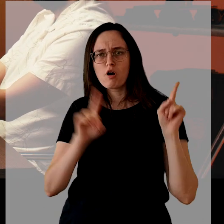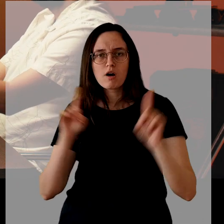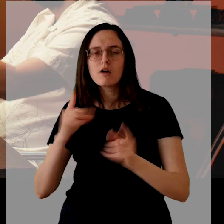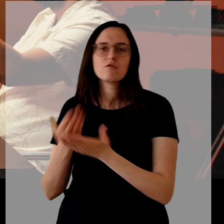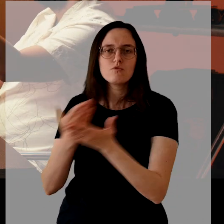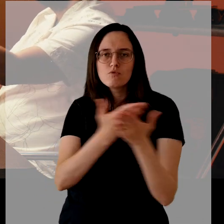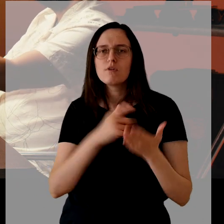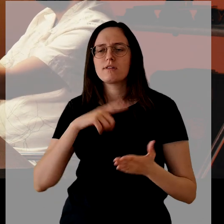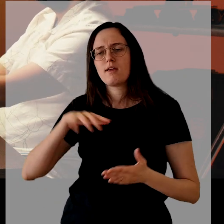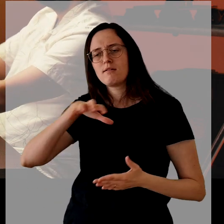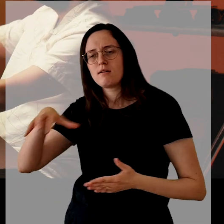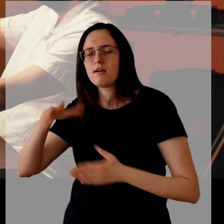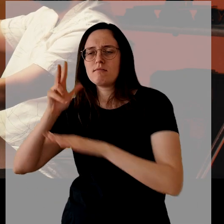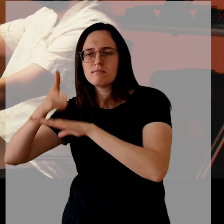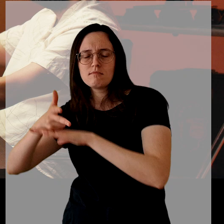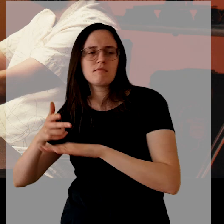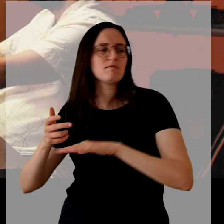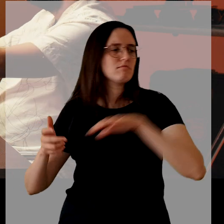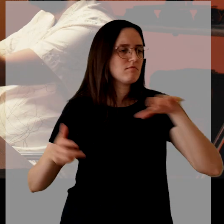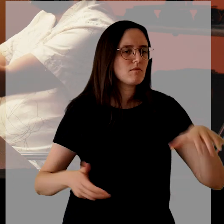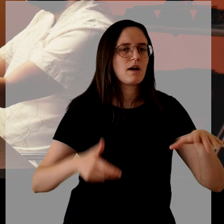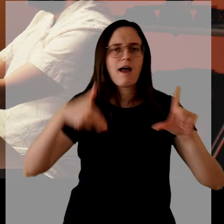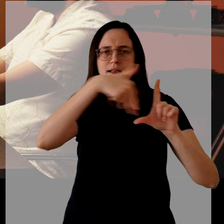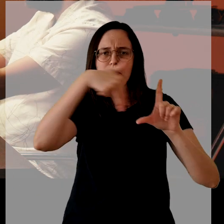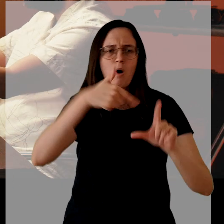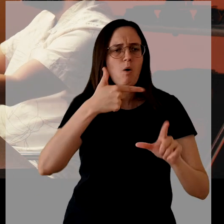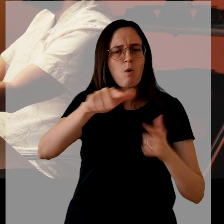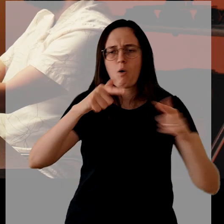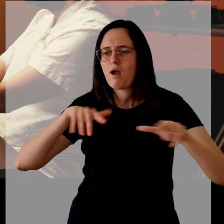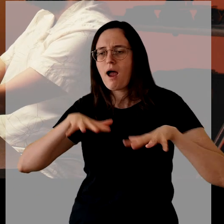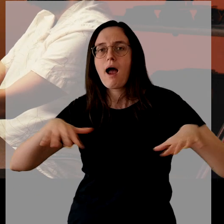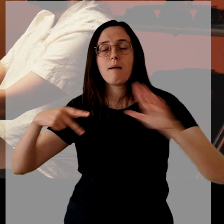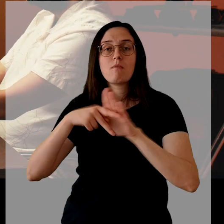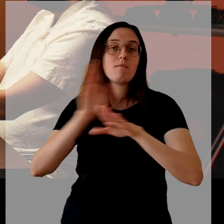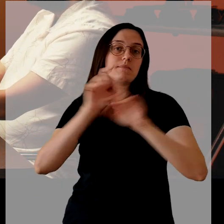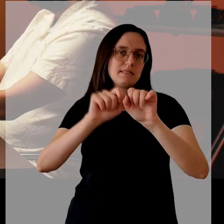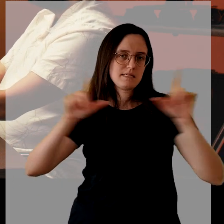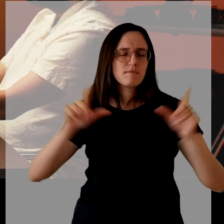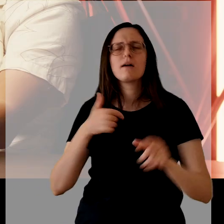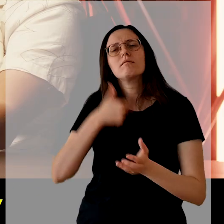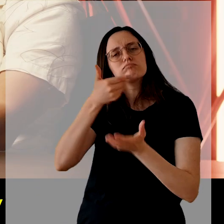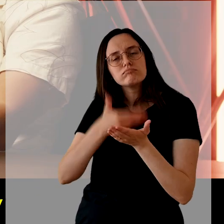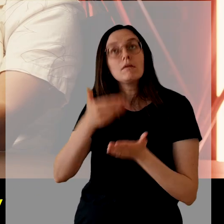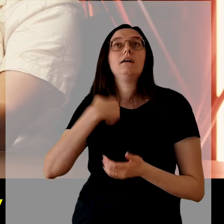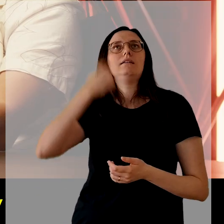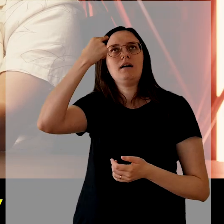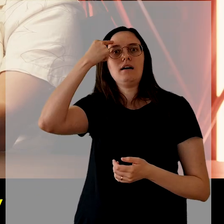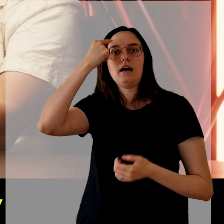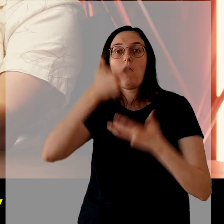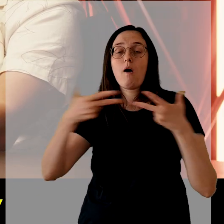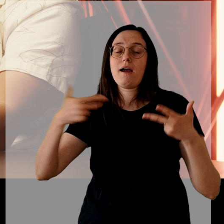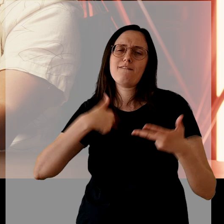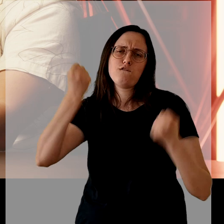Tinha departamento de direção, departamento de animação, departamento de todas as áreas do cinema, né? E eu comecei, e como eu tinha uma coisa